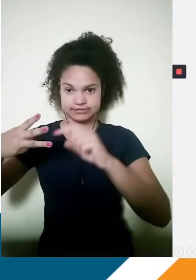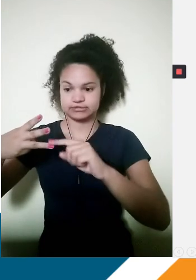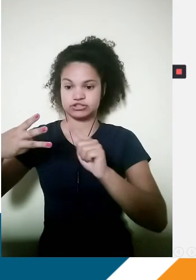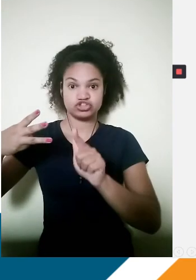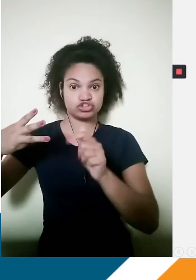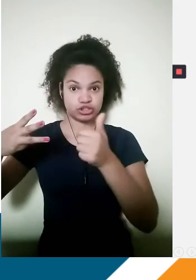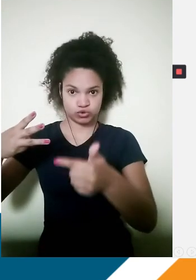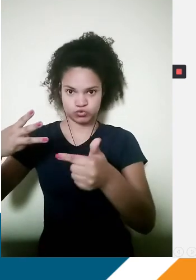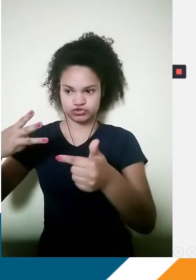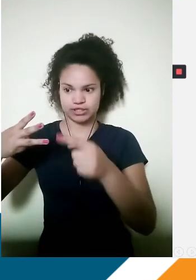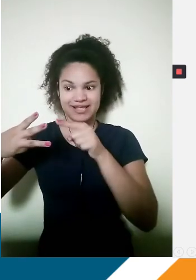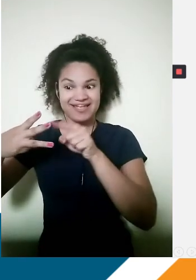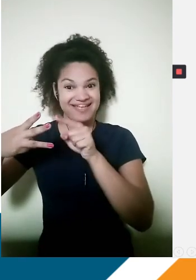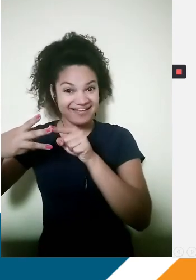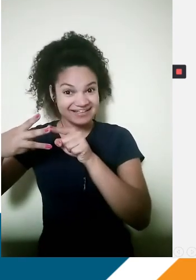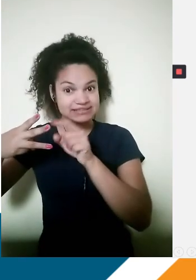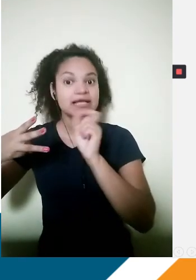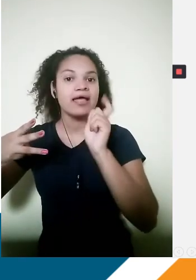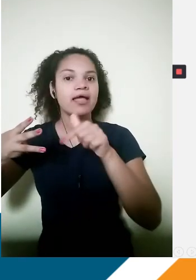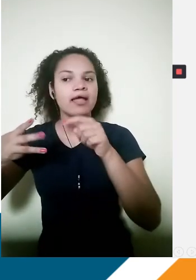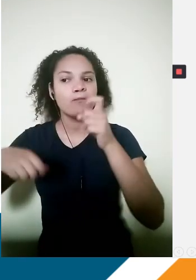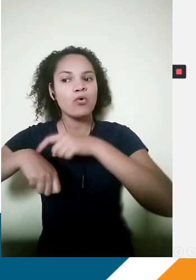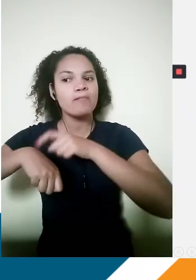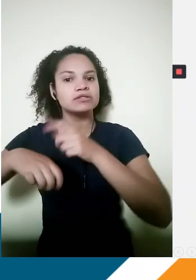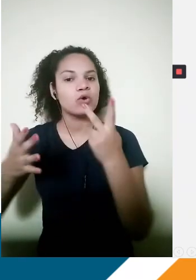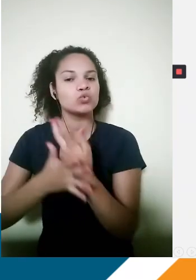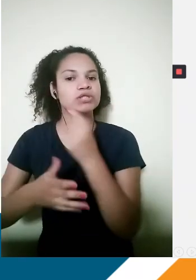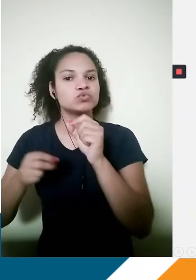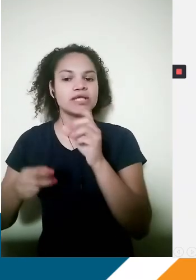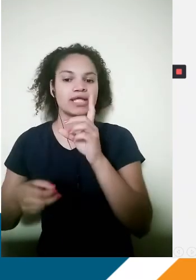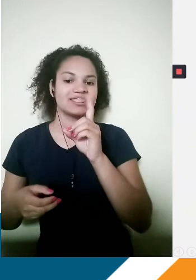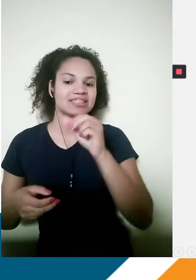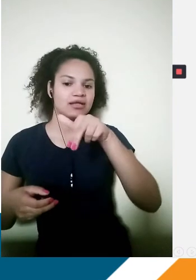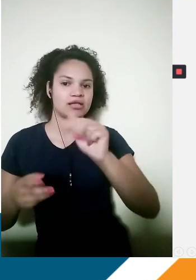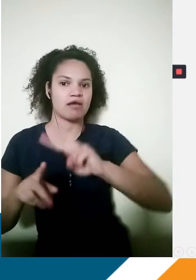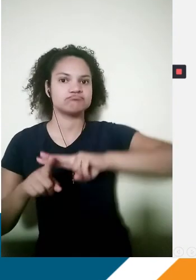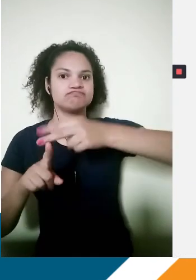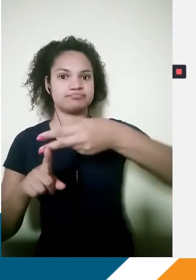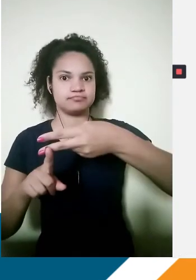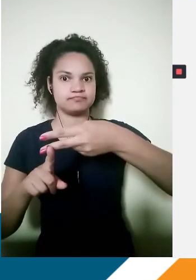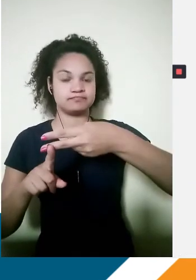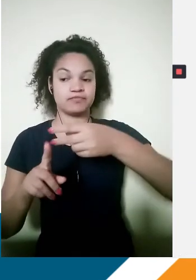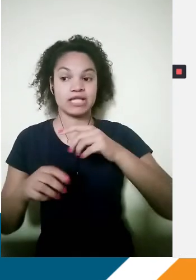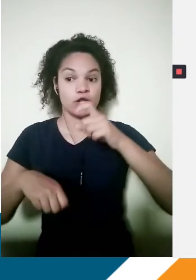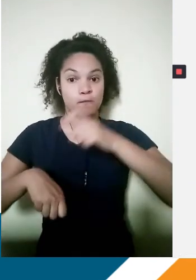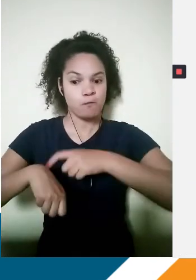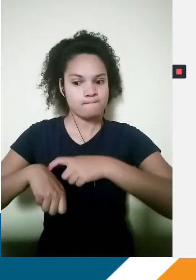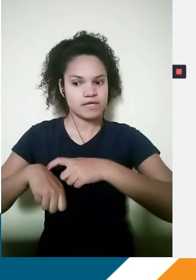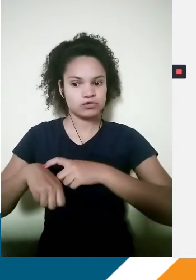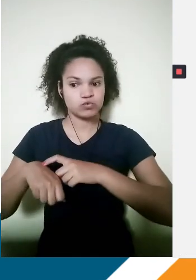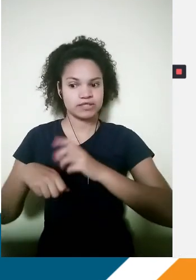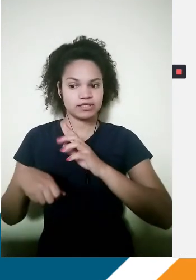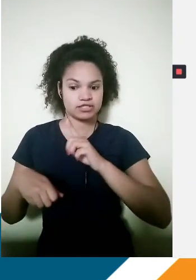Sendo que na fase S é onde ocorre a duplicação do DNA. É quando o material genético